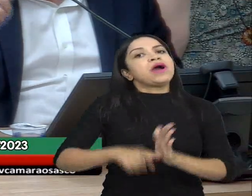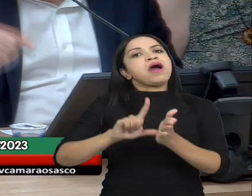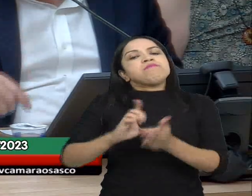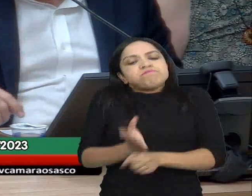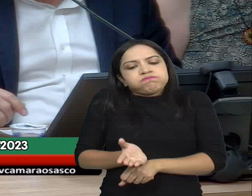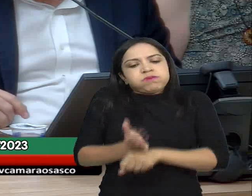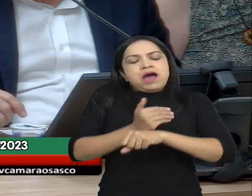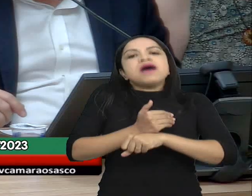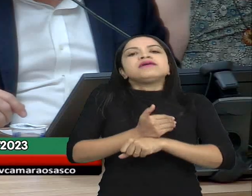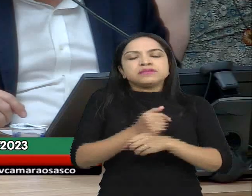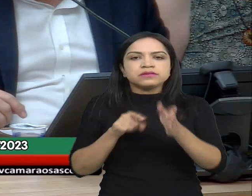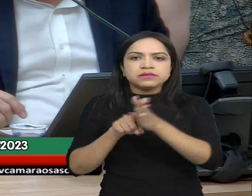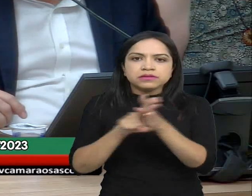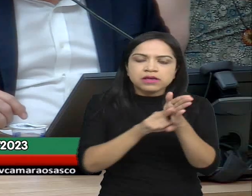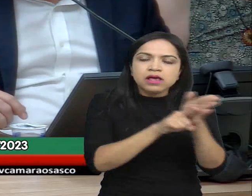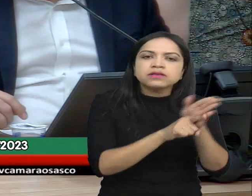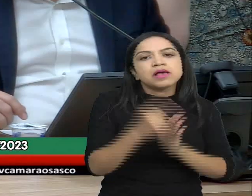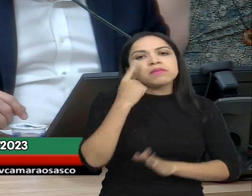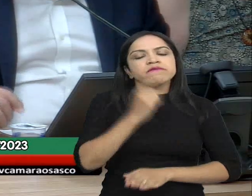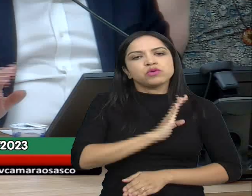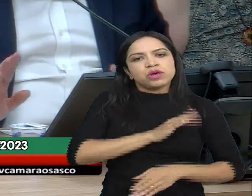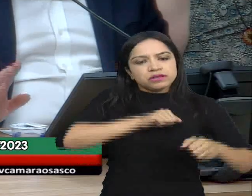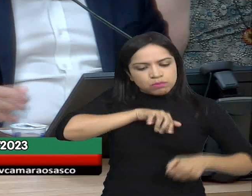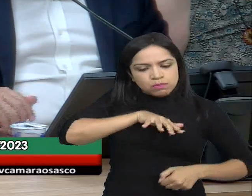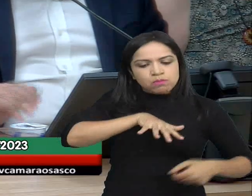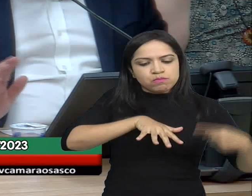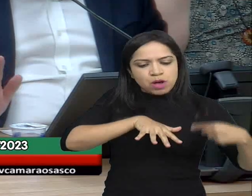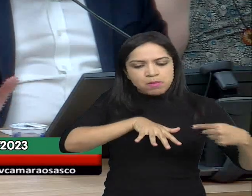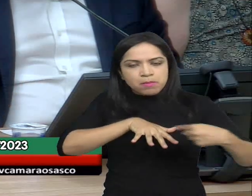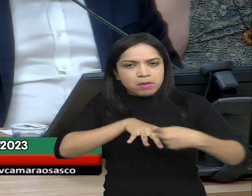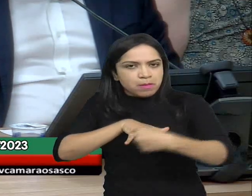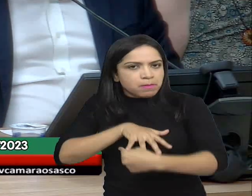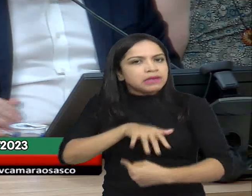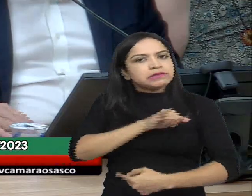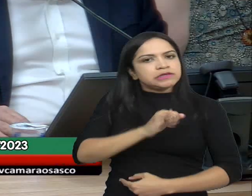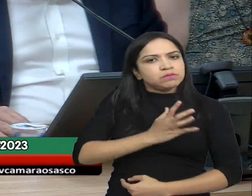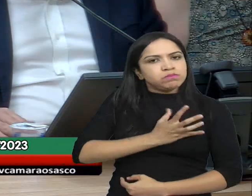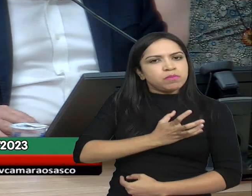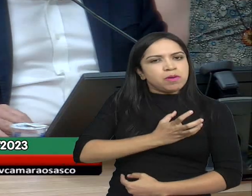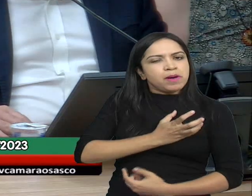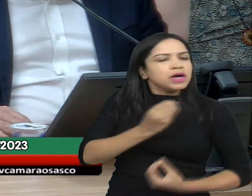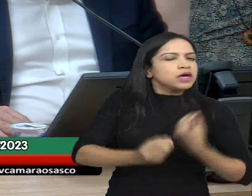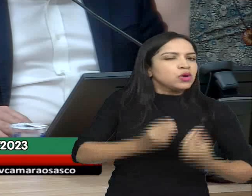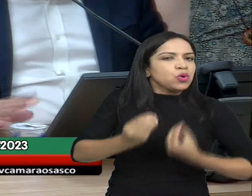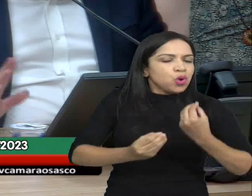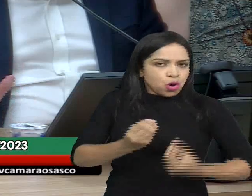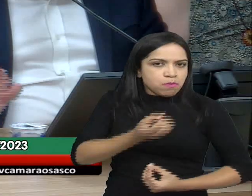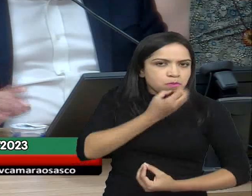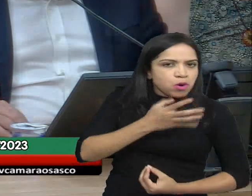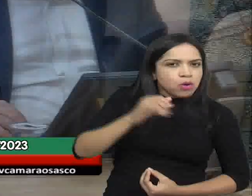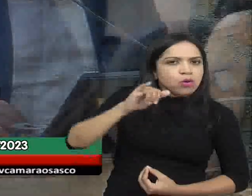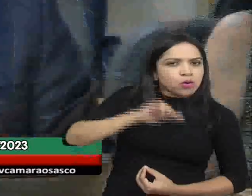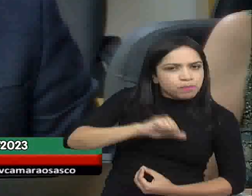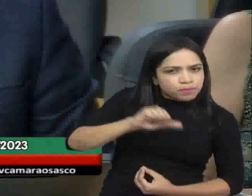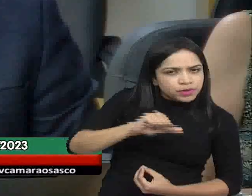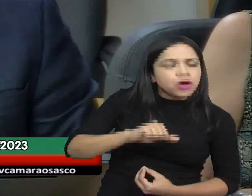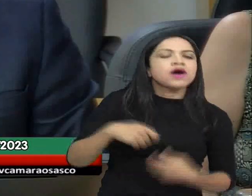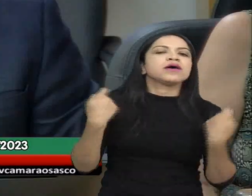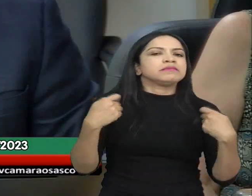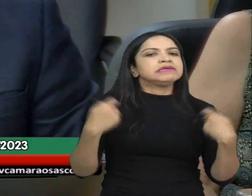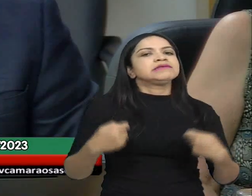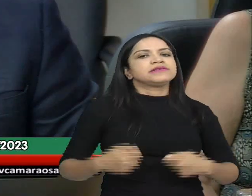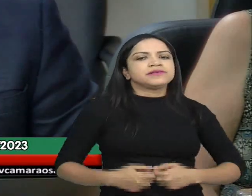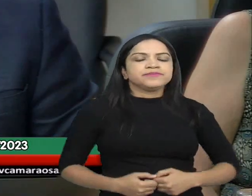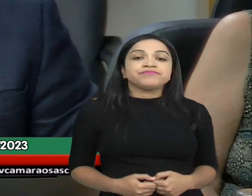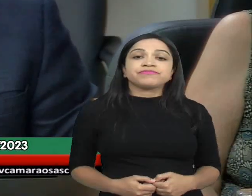antes do paciente infartar. E outra pergunta, uma pergunta. Olha aí, então a esteira é